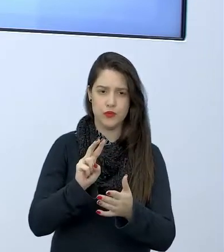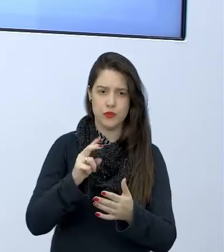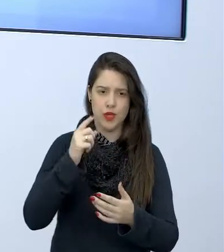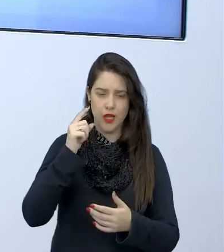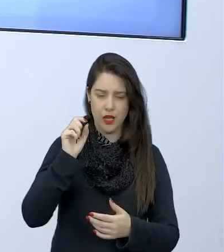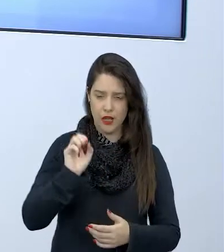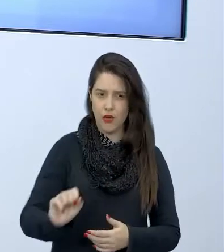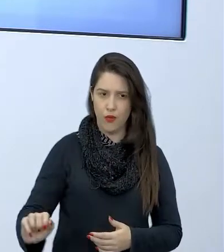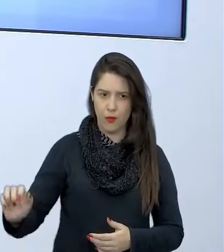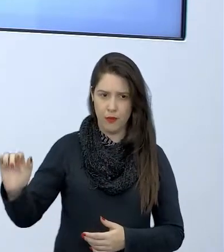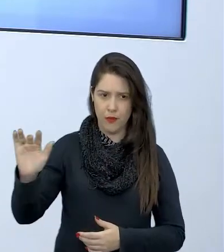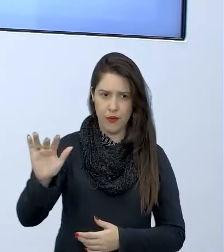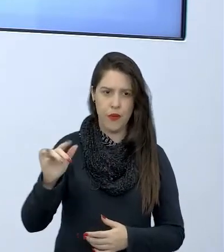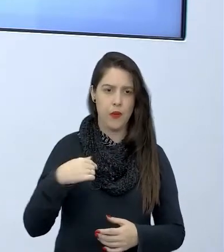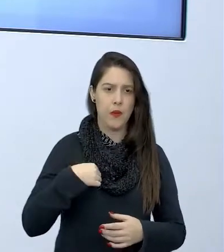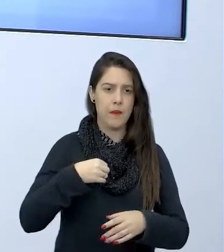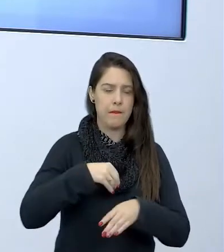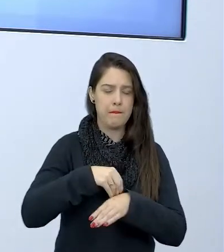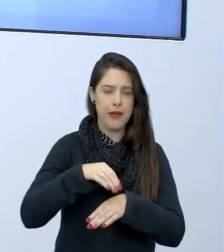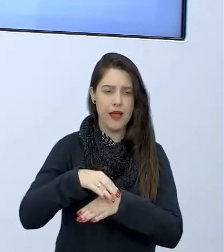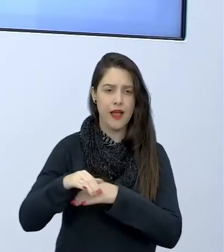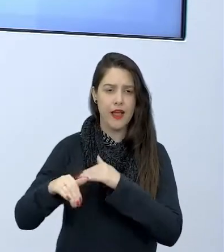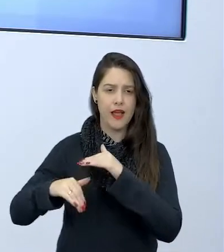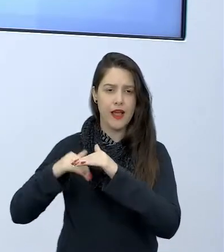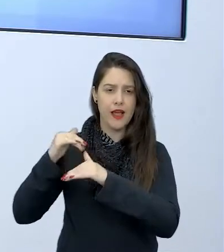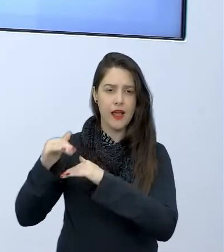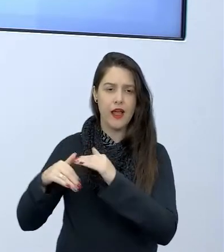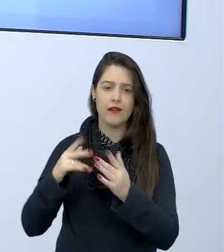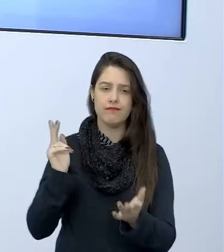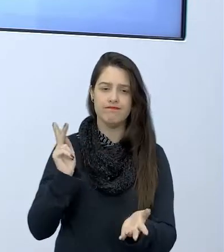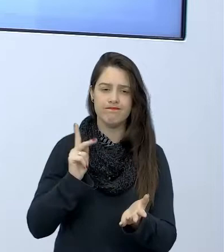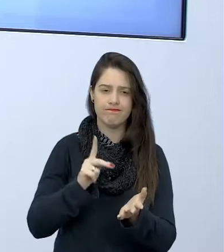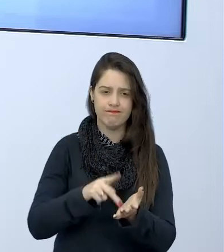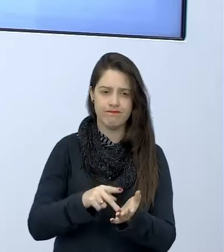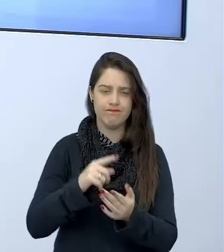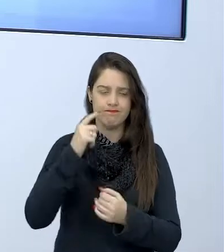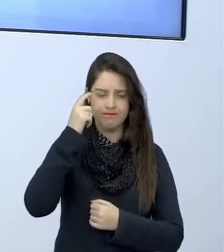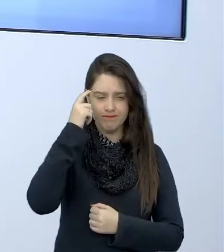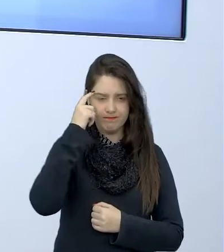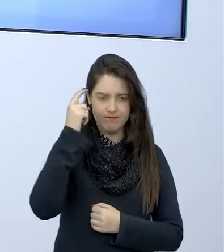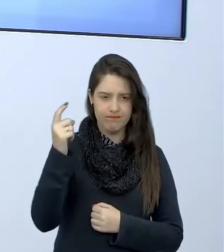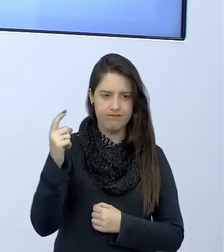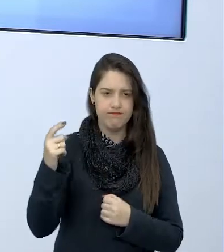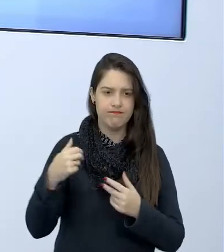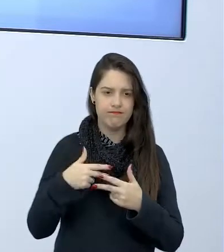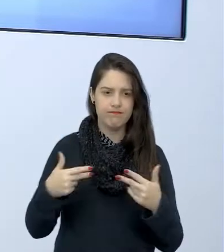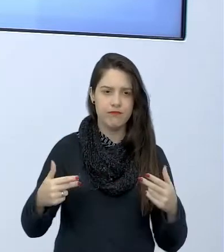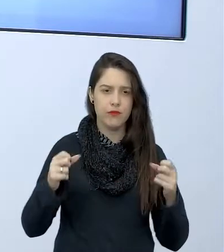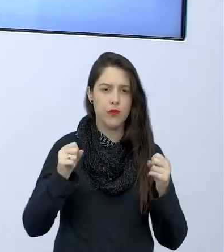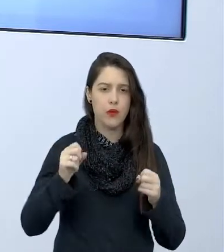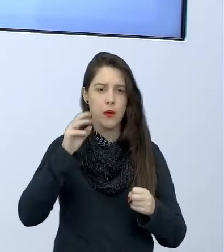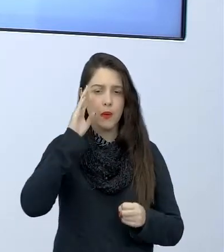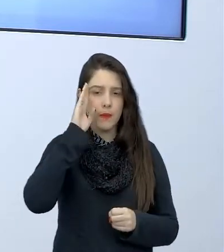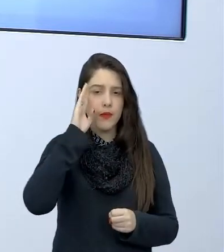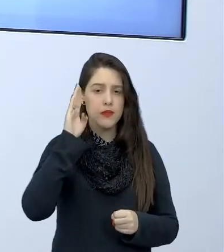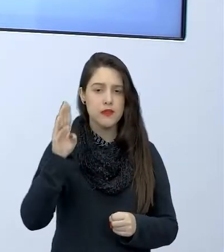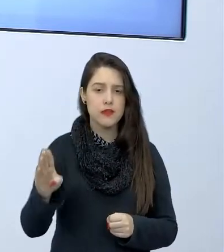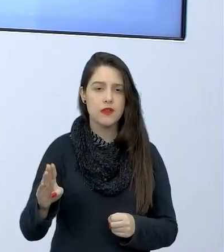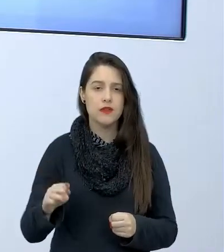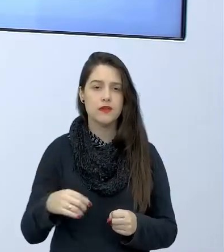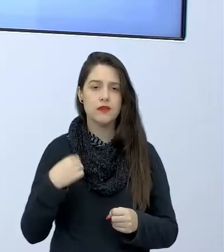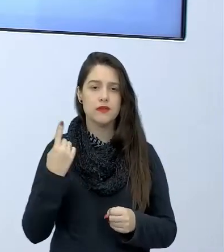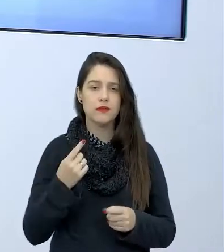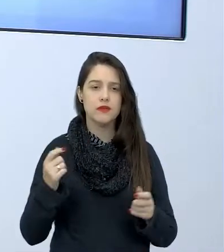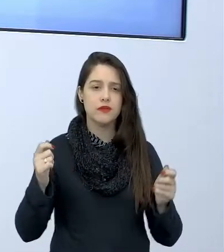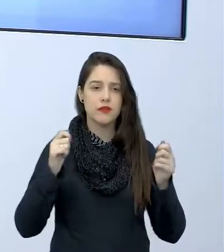também passa por processos atualmente, mas a gente pode pensar que ao longo da história, mas principalmente atualmente, sobre